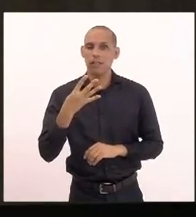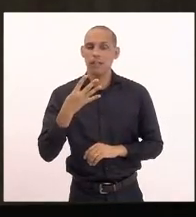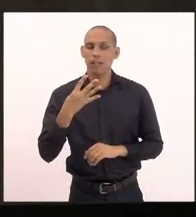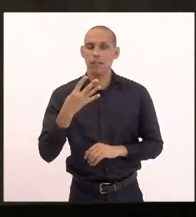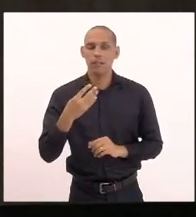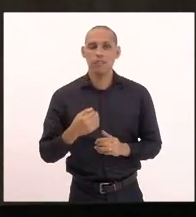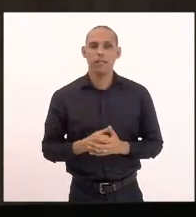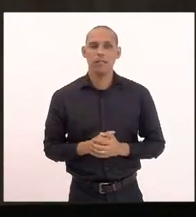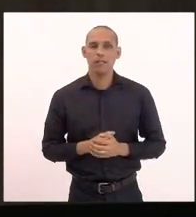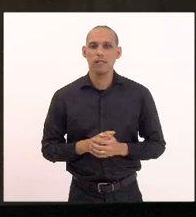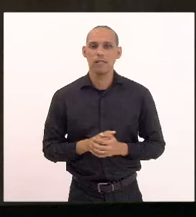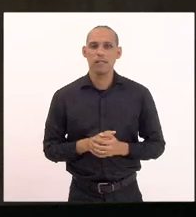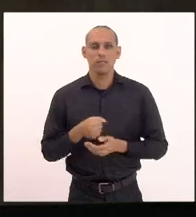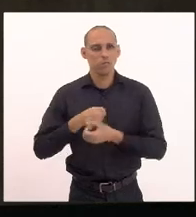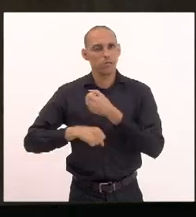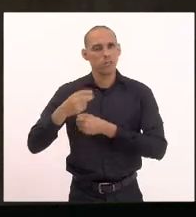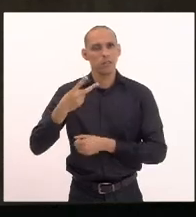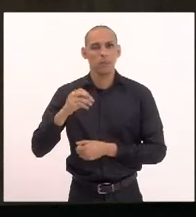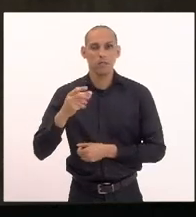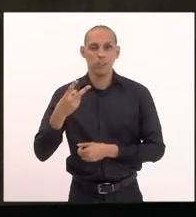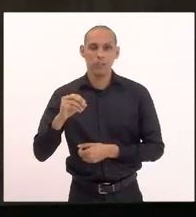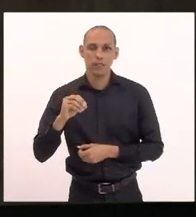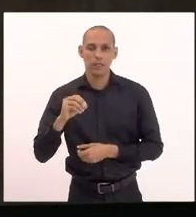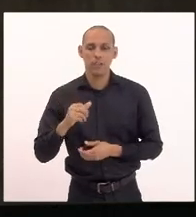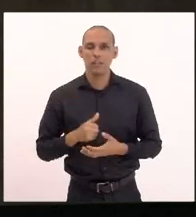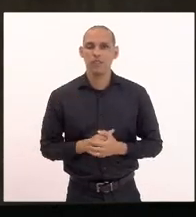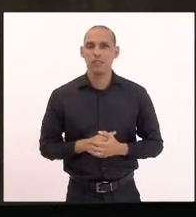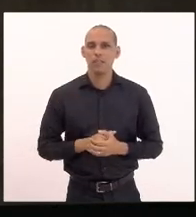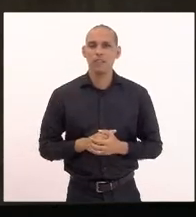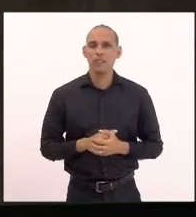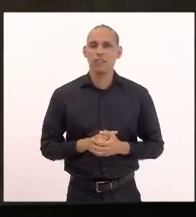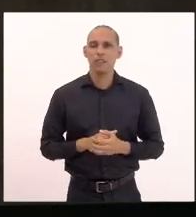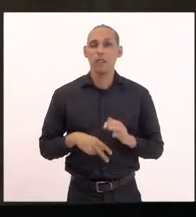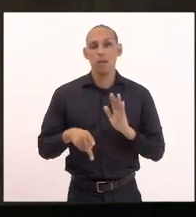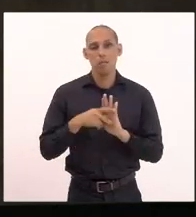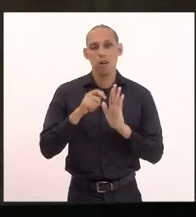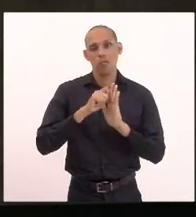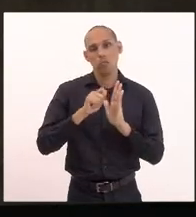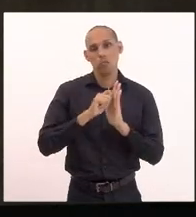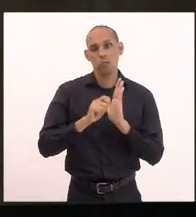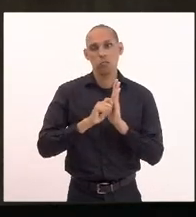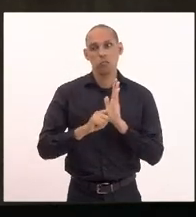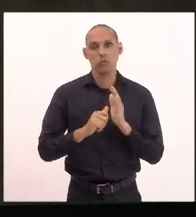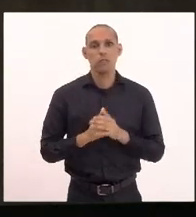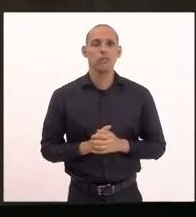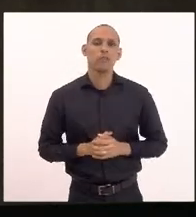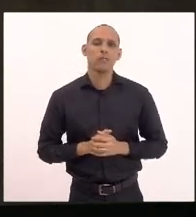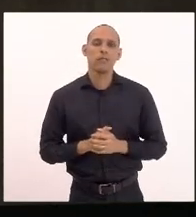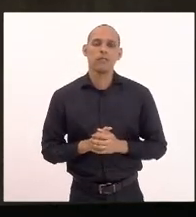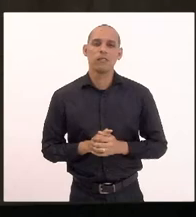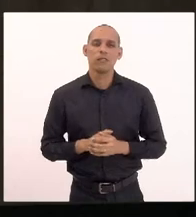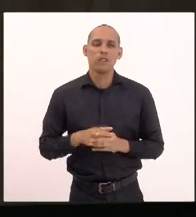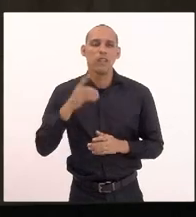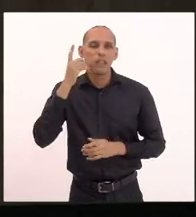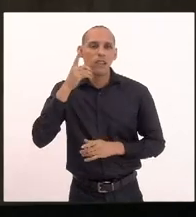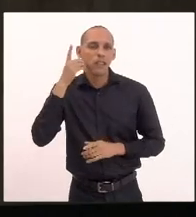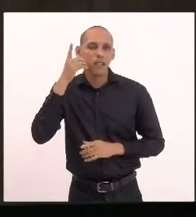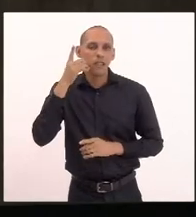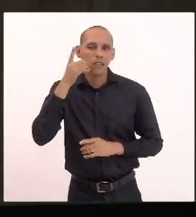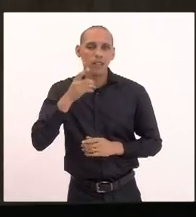2834 de 2020, de autoria do deputado